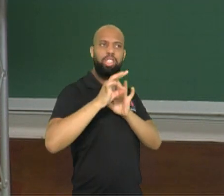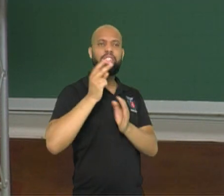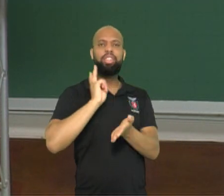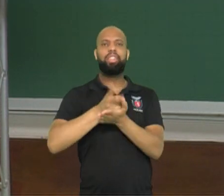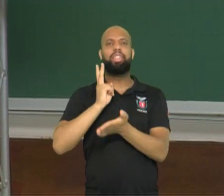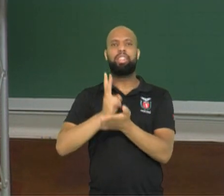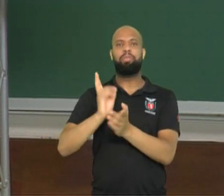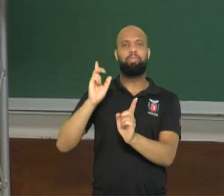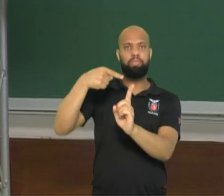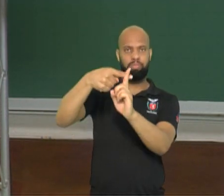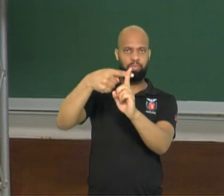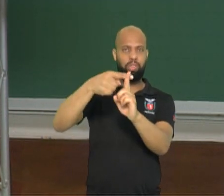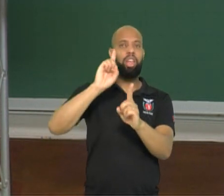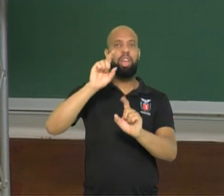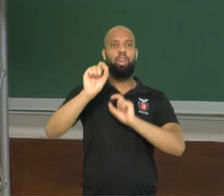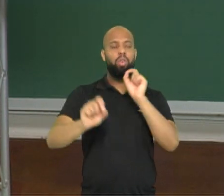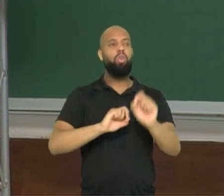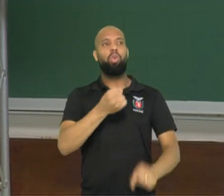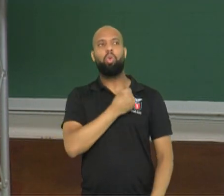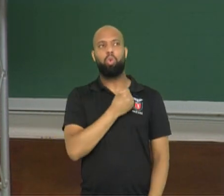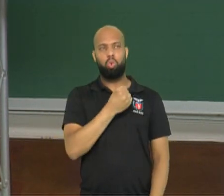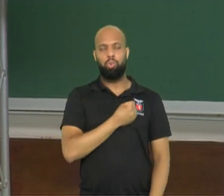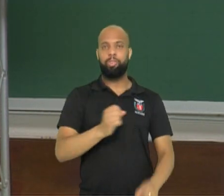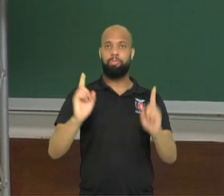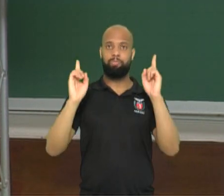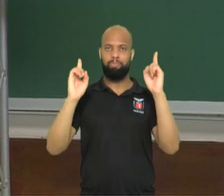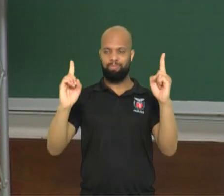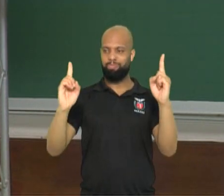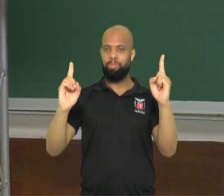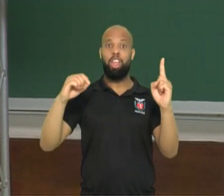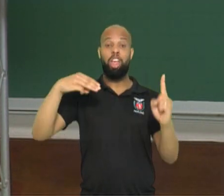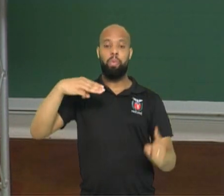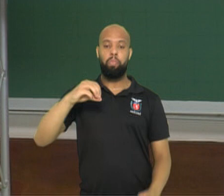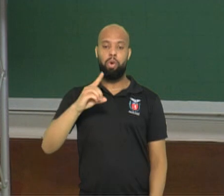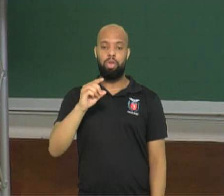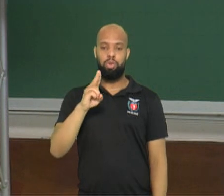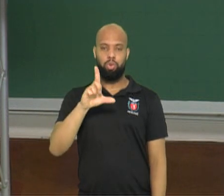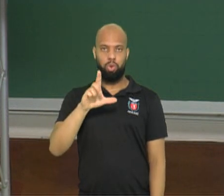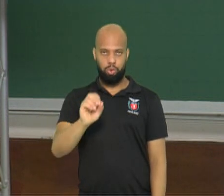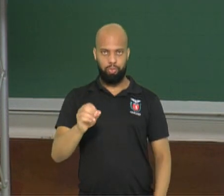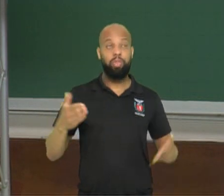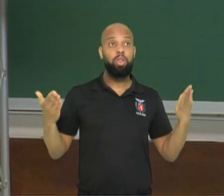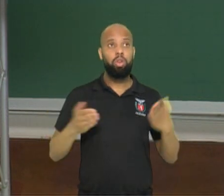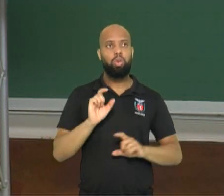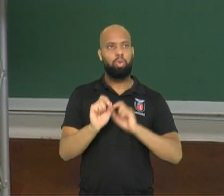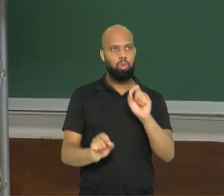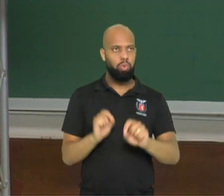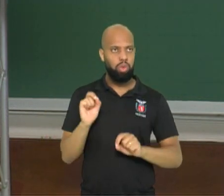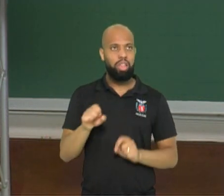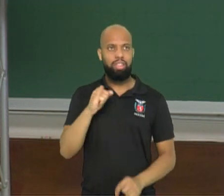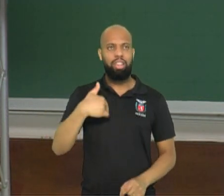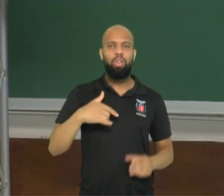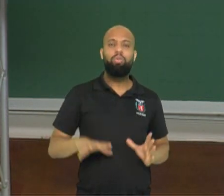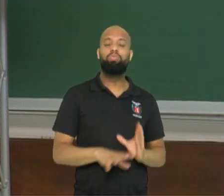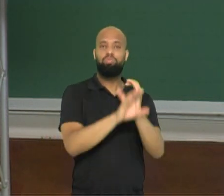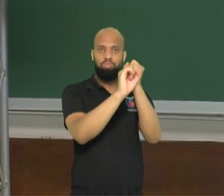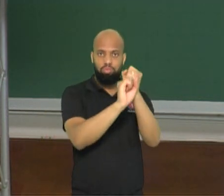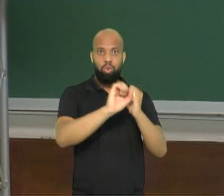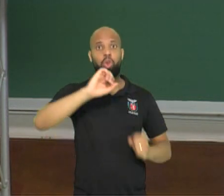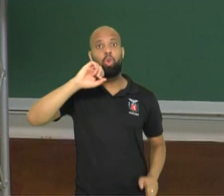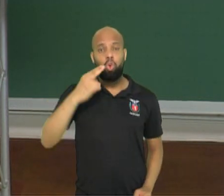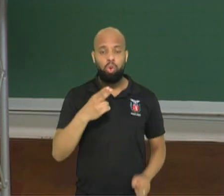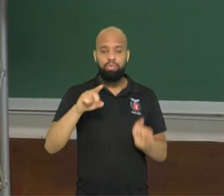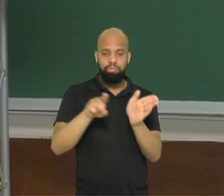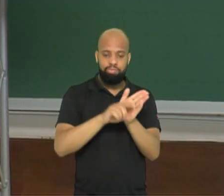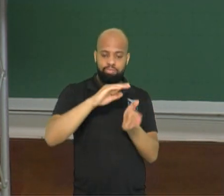será positiva. Um valor absoluto, ok? Vamos continuar? Então, aqui, ó. E se eu somar e subtrair, eu